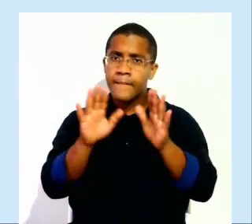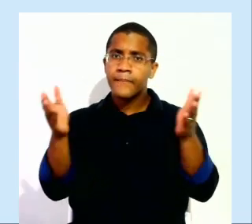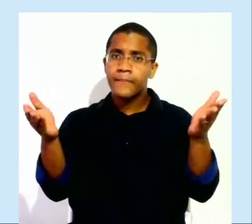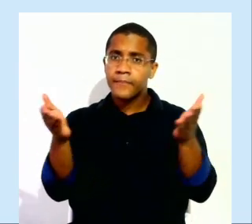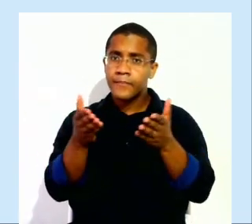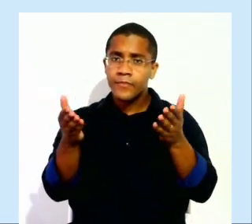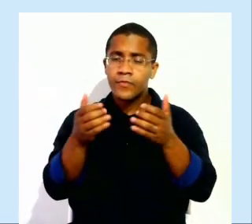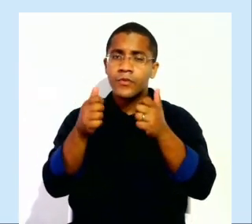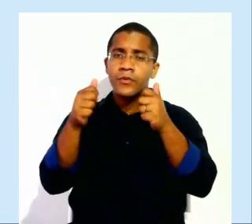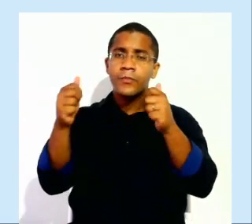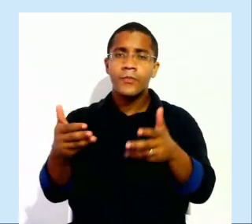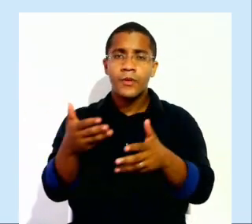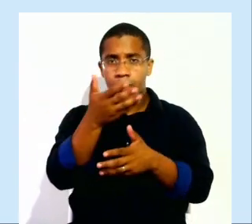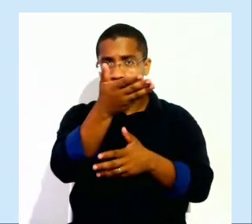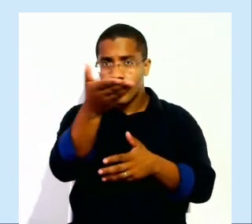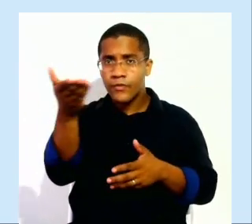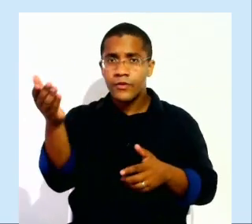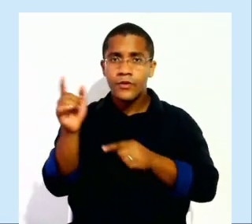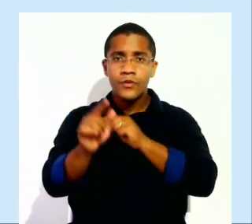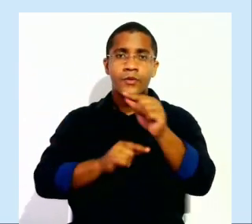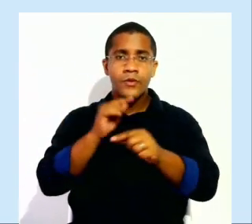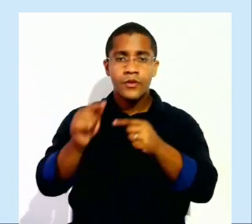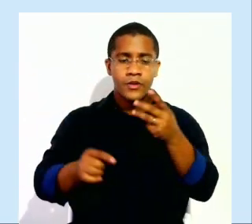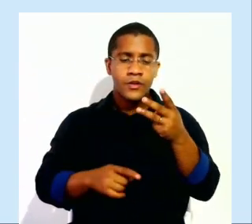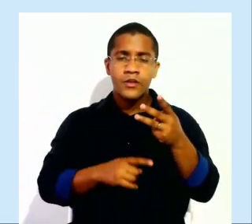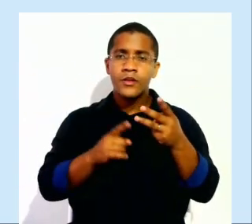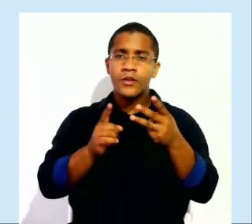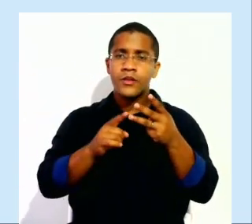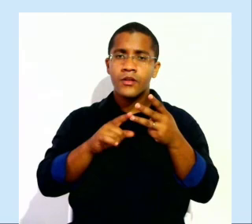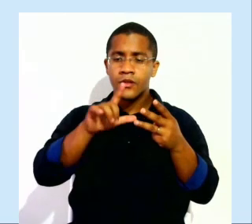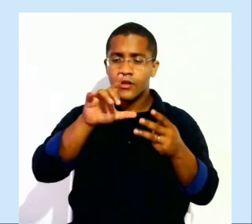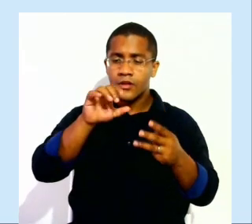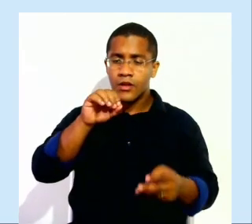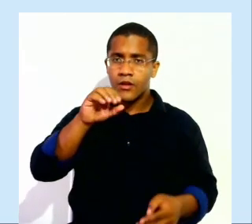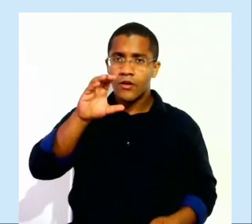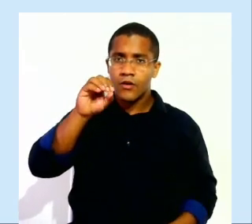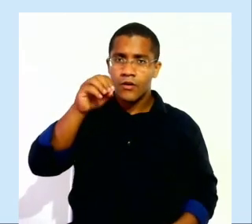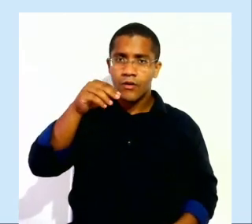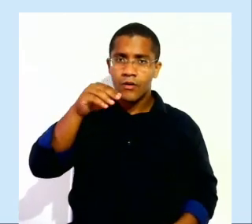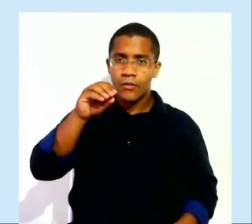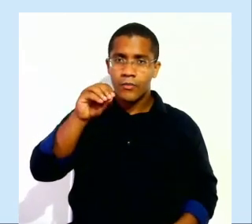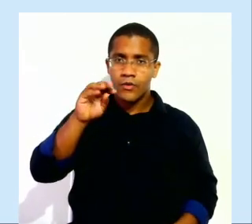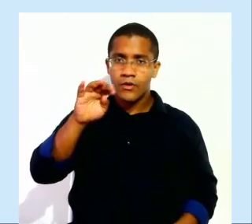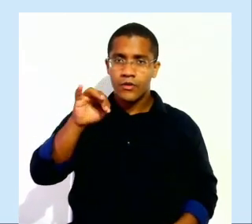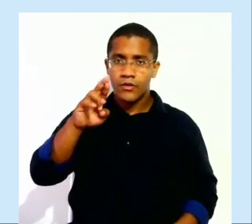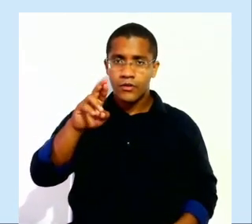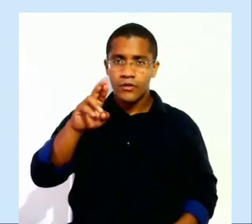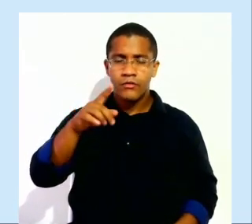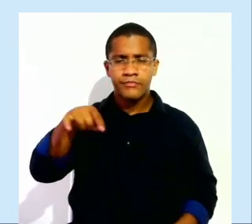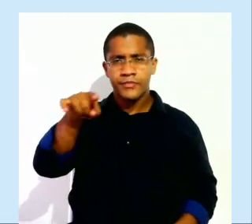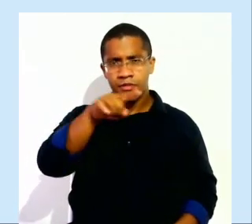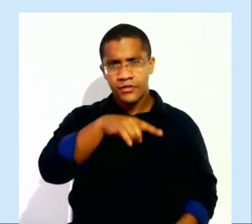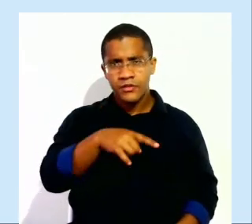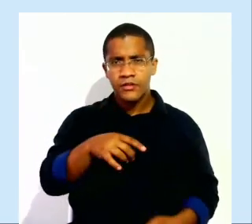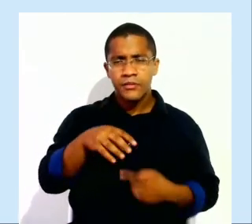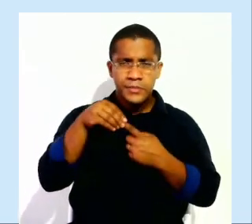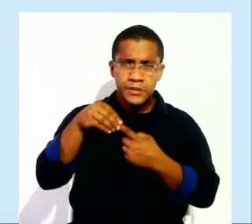outro. Mas eu quero falar para vocês que, em relação à questão do sistema locomotor, nós,